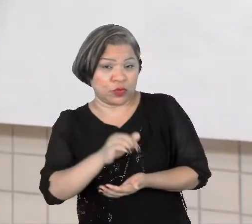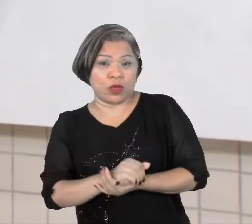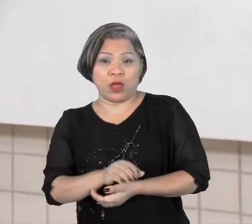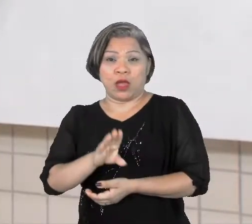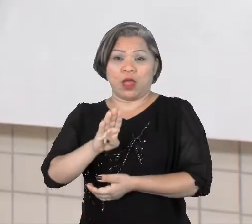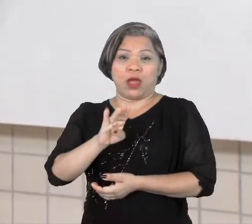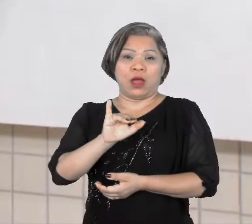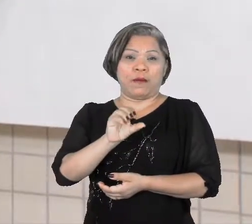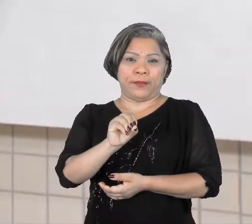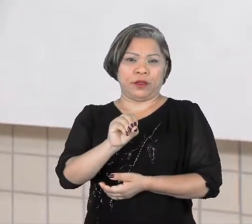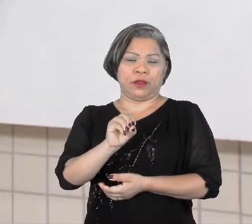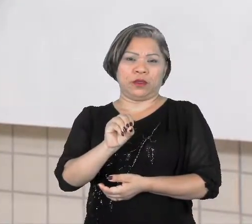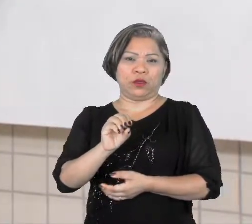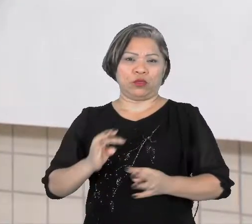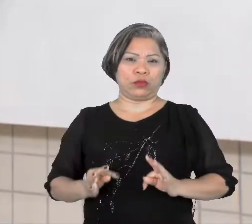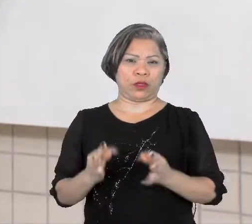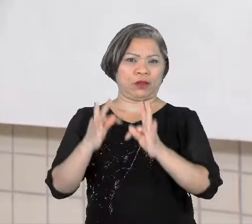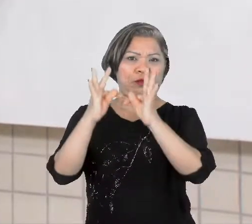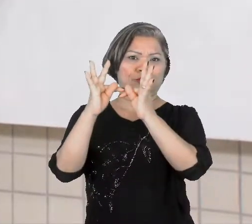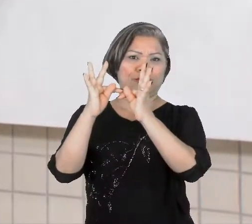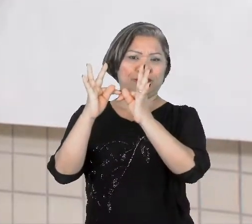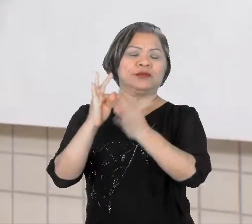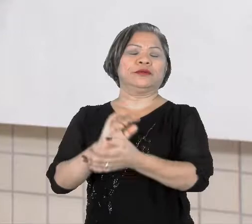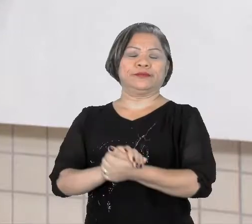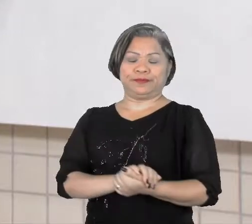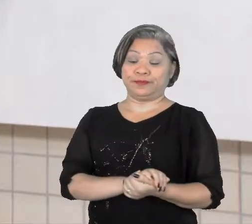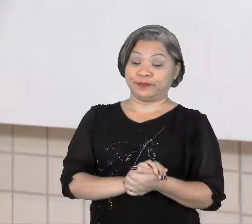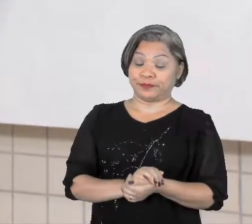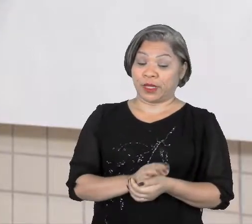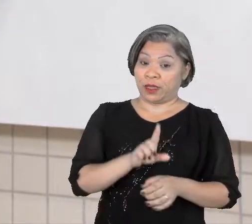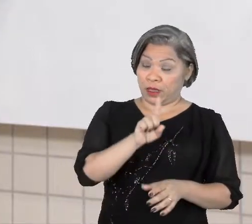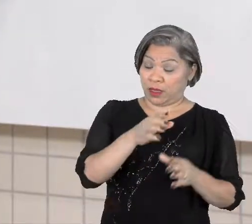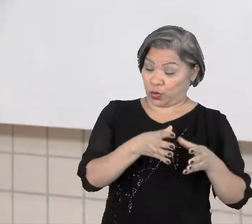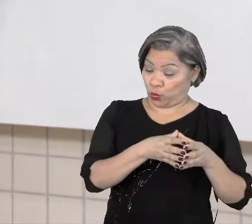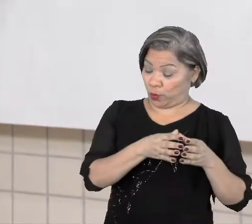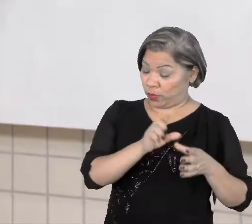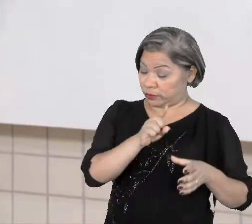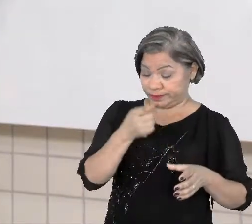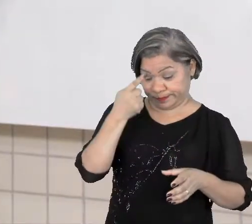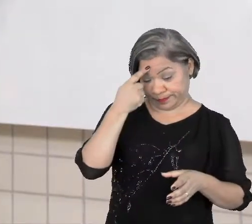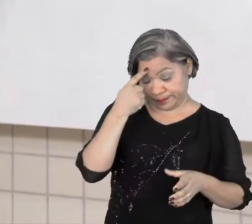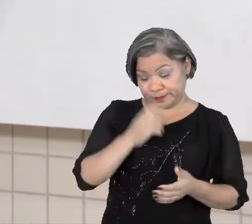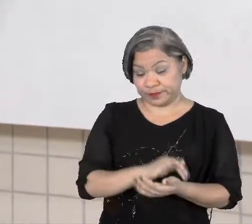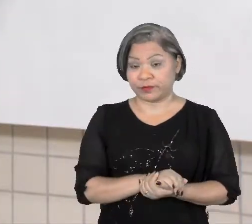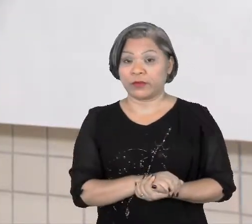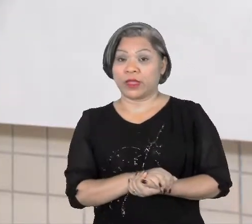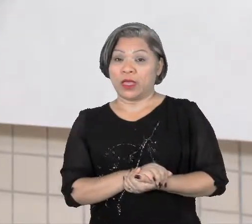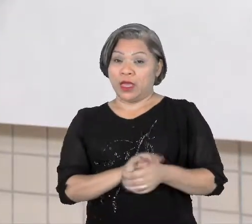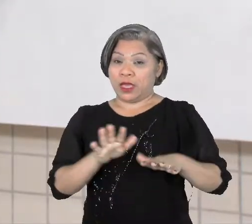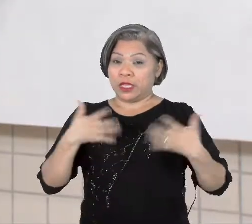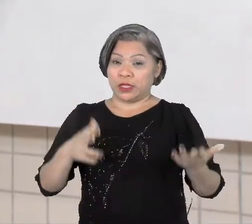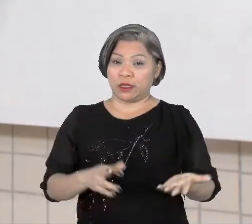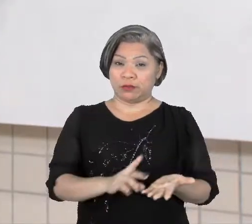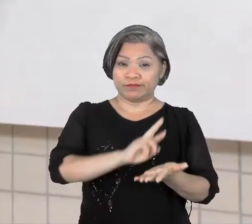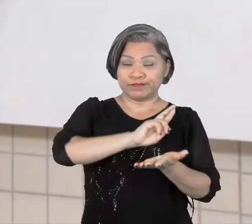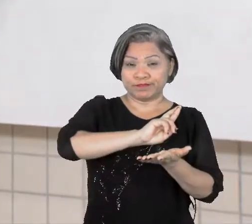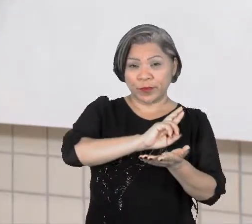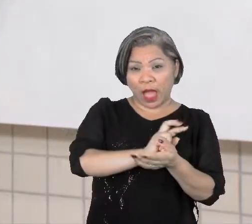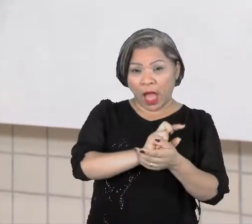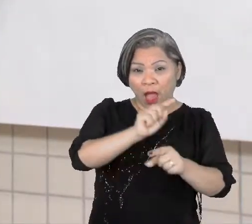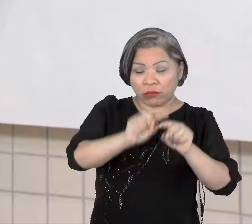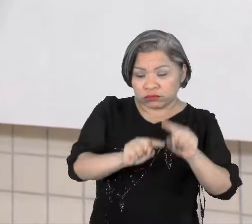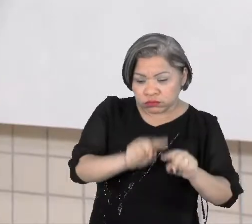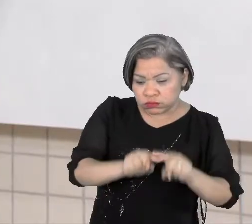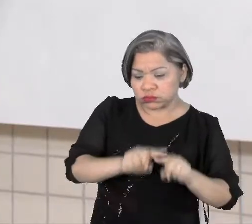biotecnologia. Turma, hoje em dia, os recursos tecnológicos, os recursos eletrônicos, a